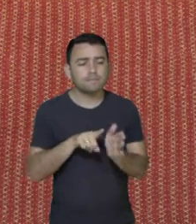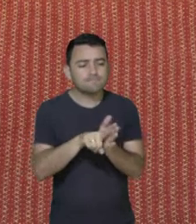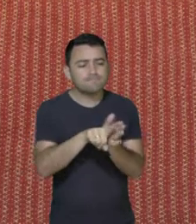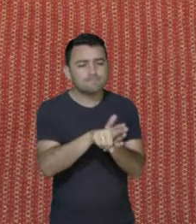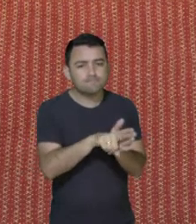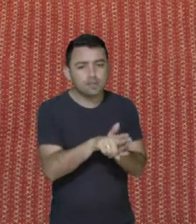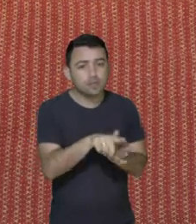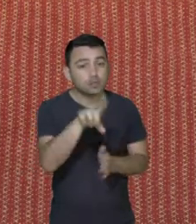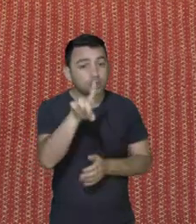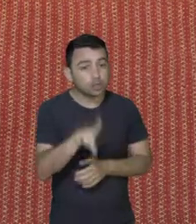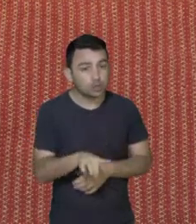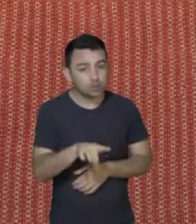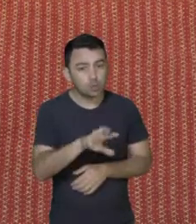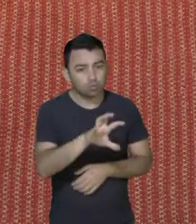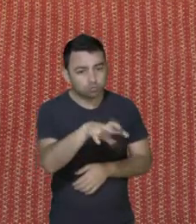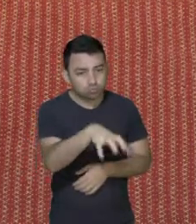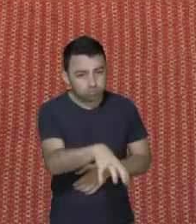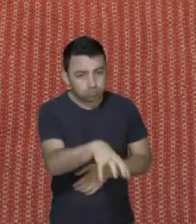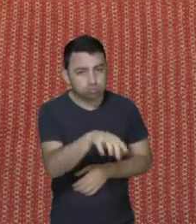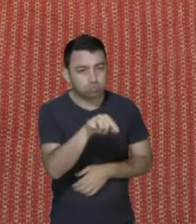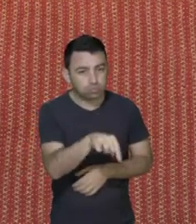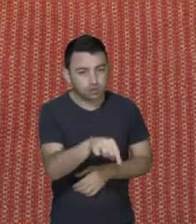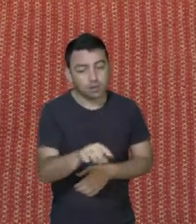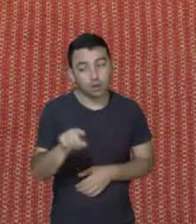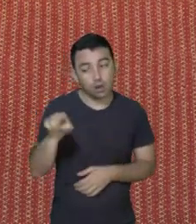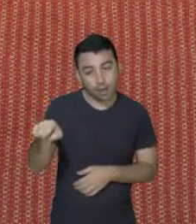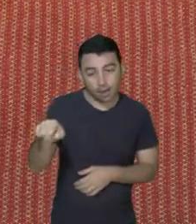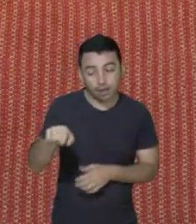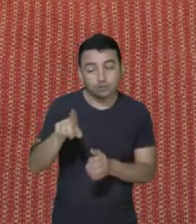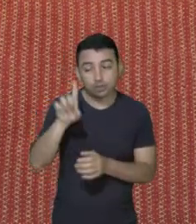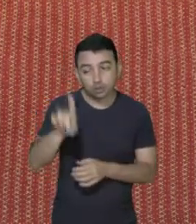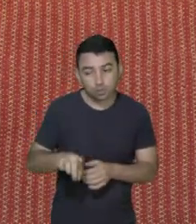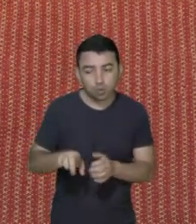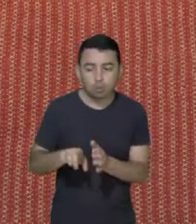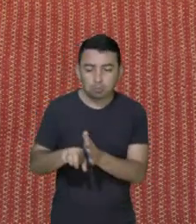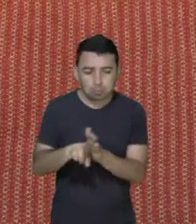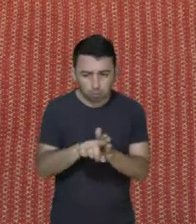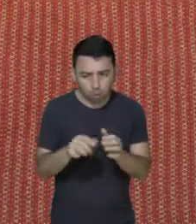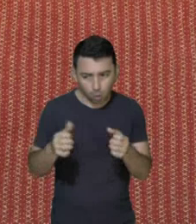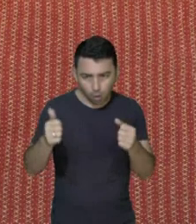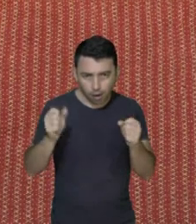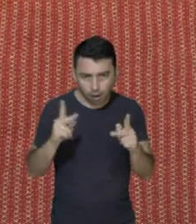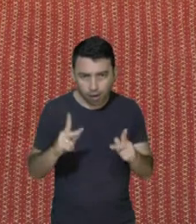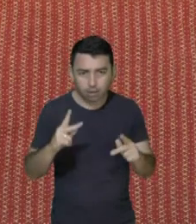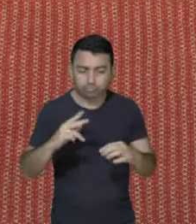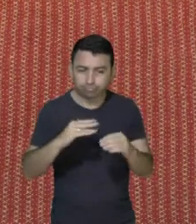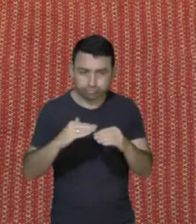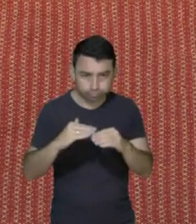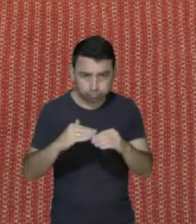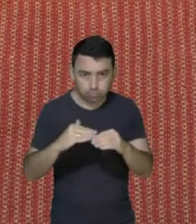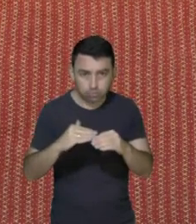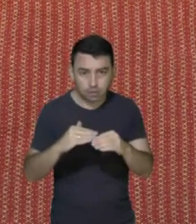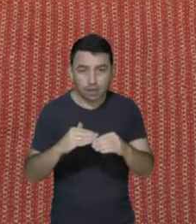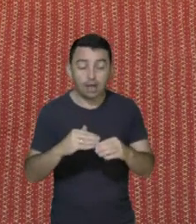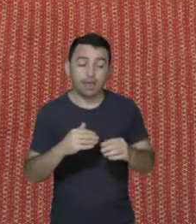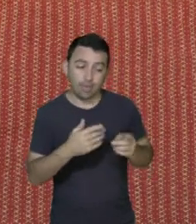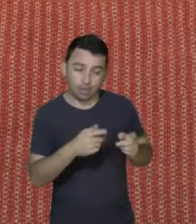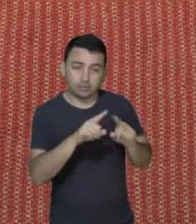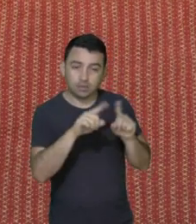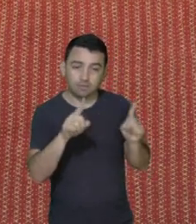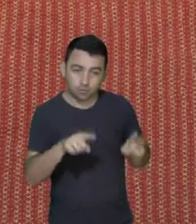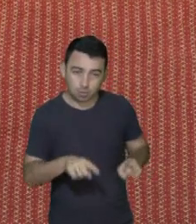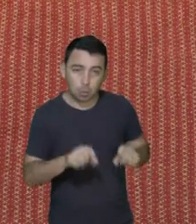diretor desta unidade, o diretor da outra unidade, e, havendo concordância, o servidor, então, pode